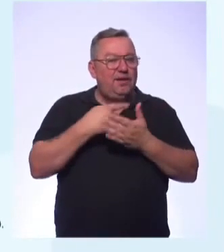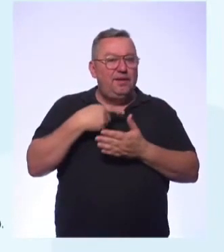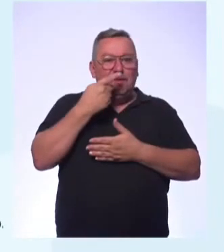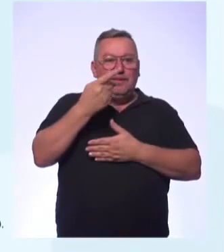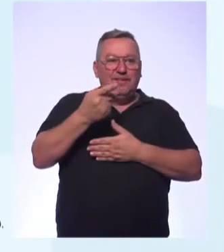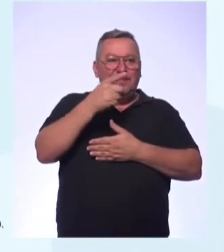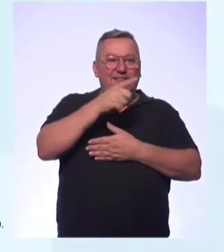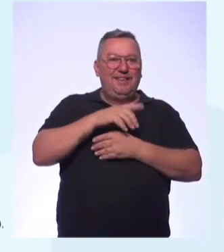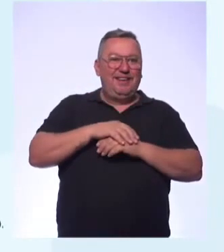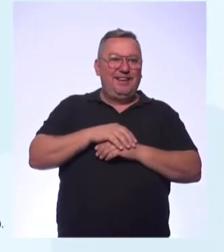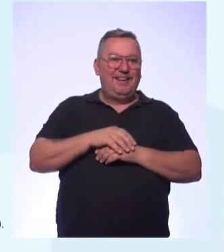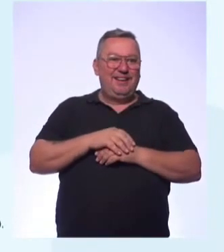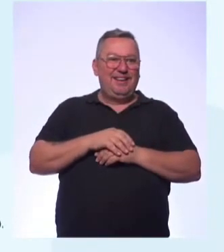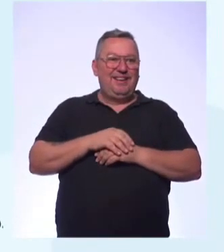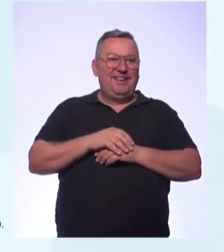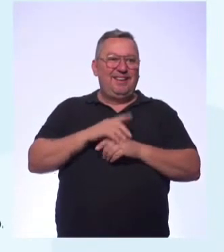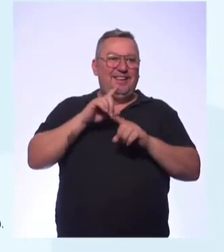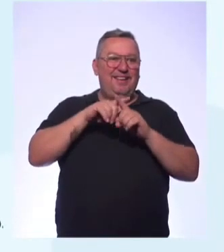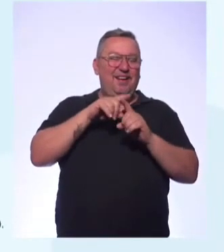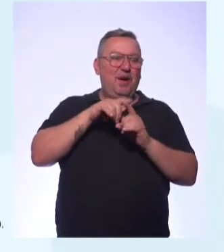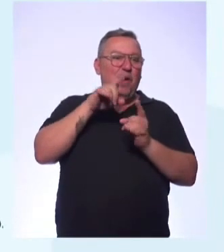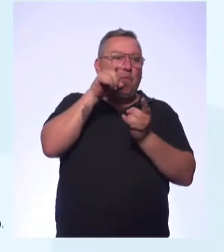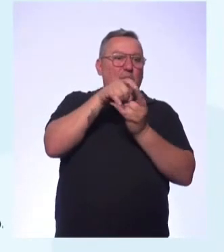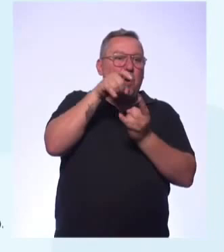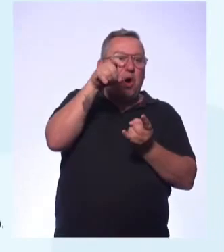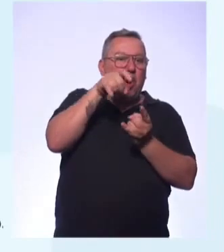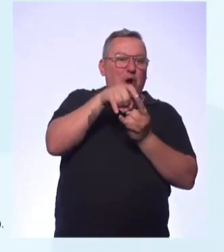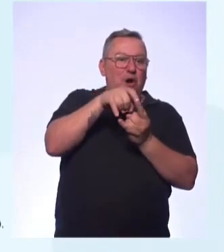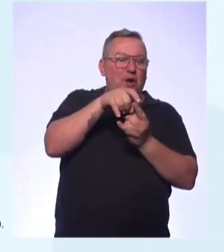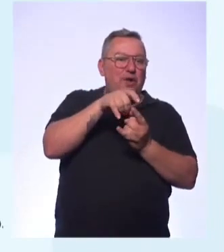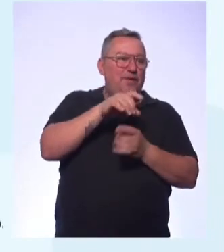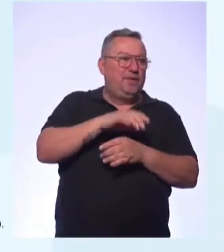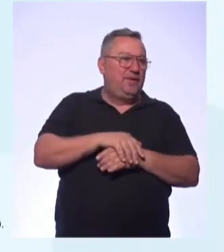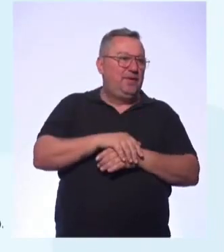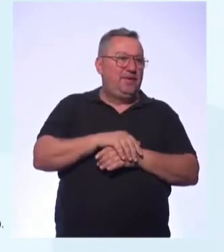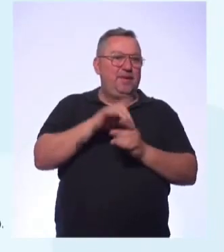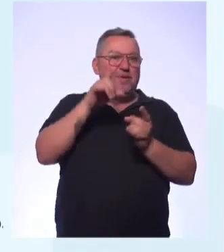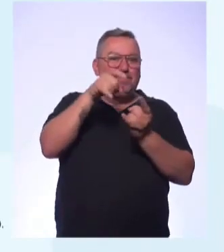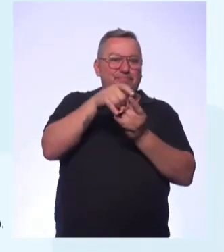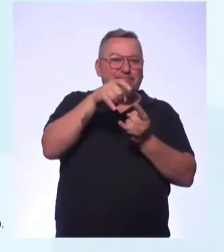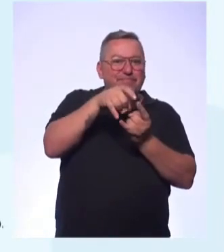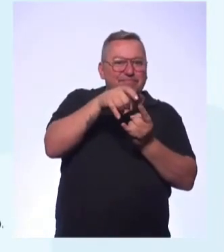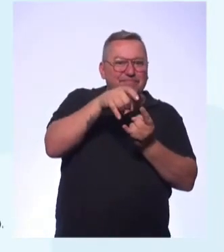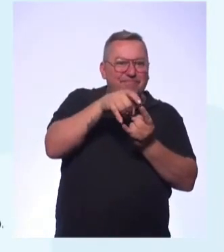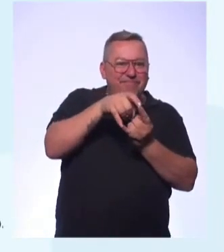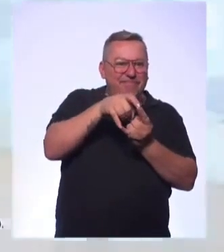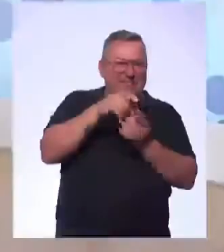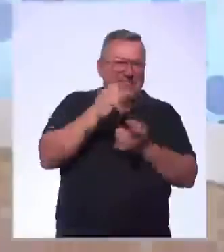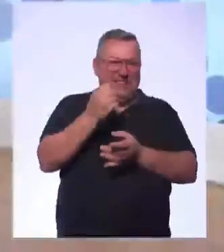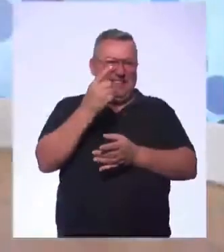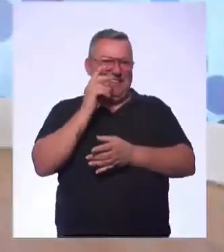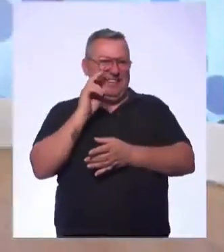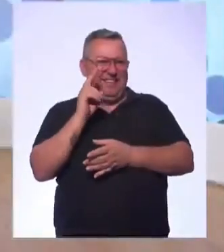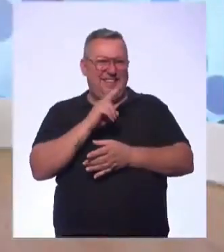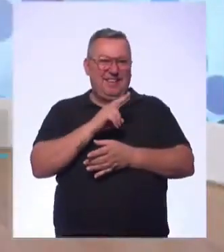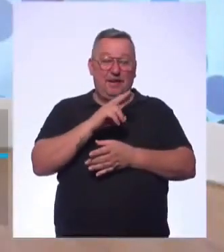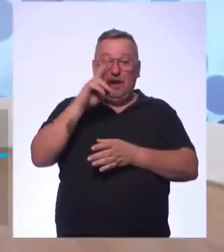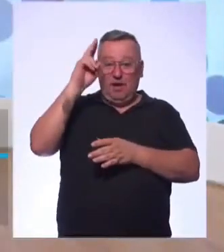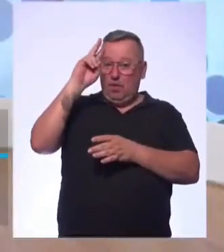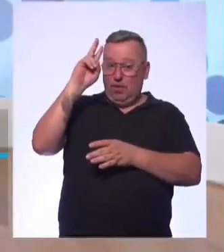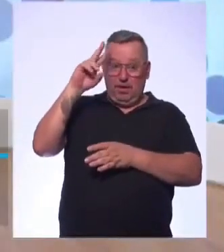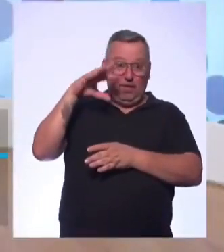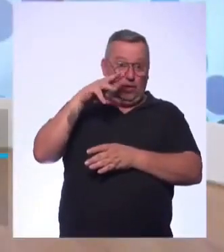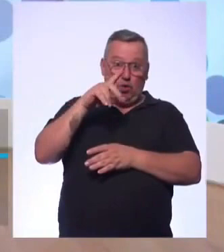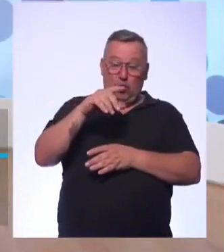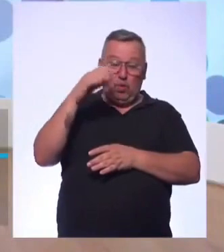aquele bicho era um hipopótamo e teve gente tirando com a minha cara. Nossa, a gente sabe mais que o professor. Gente, eu não lembro de todos